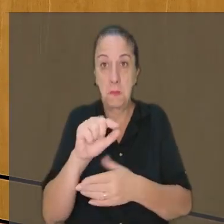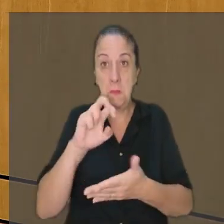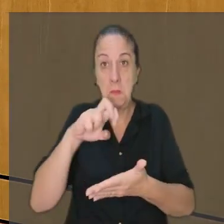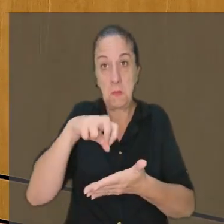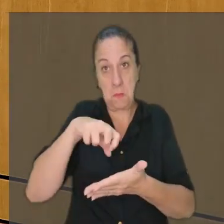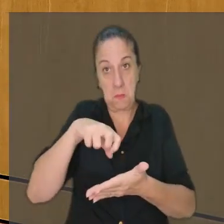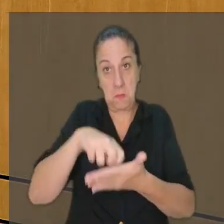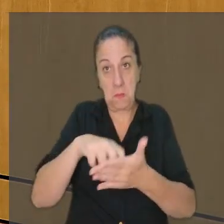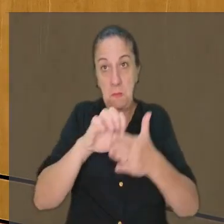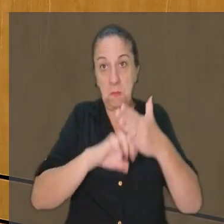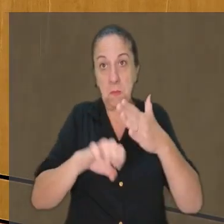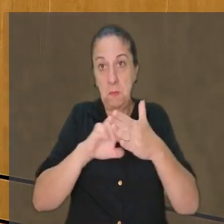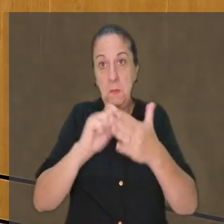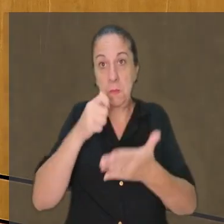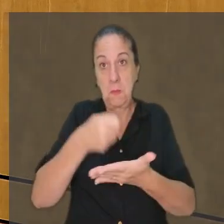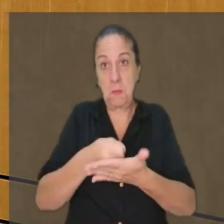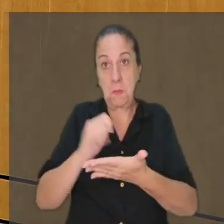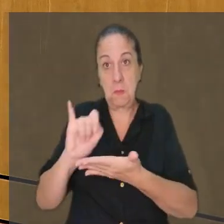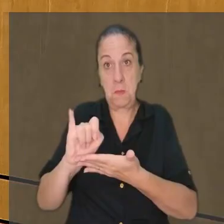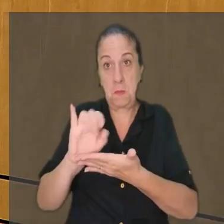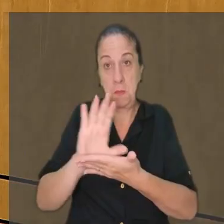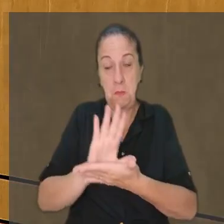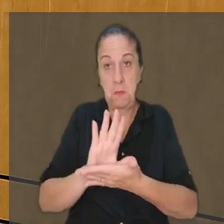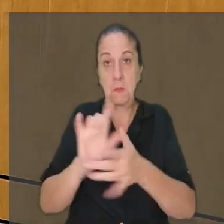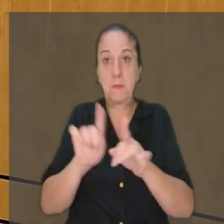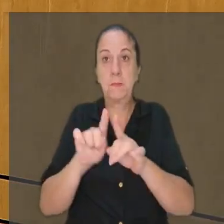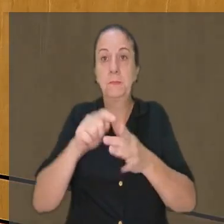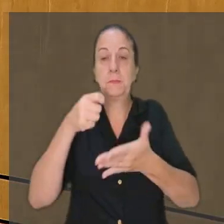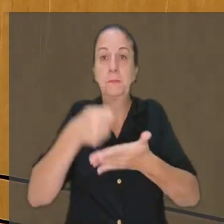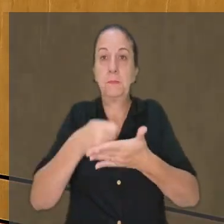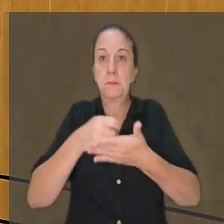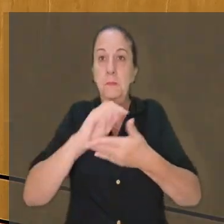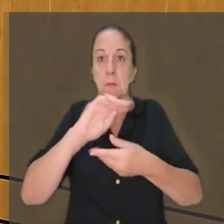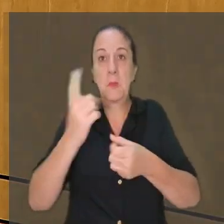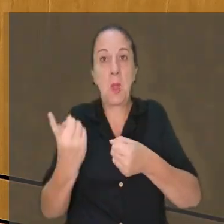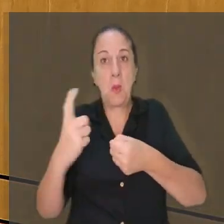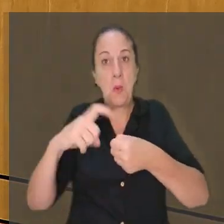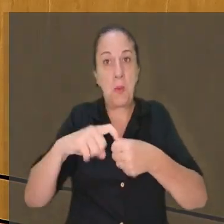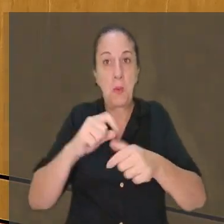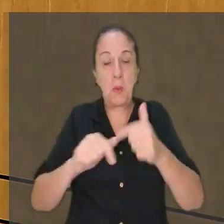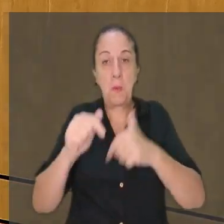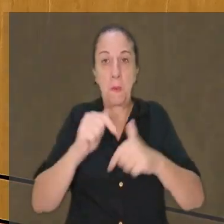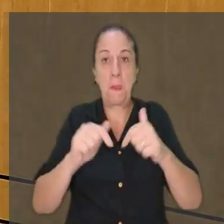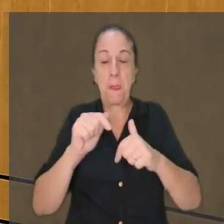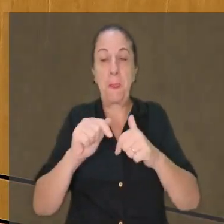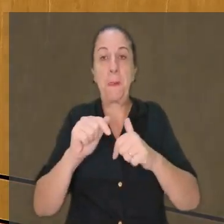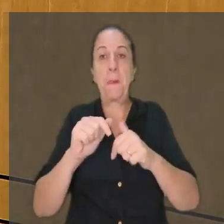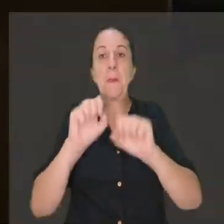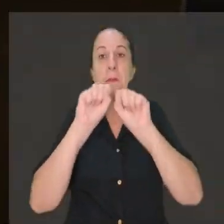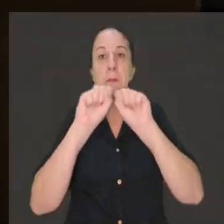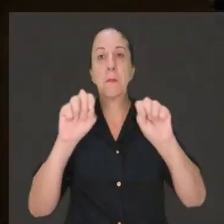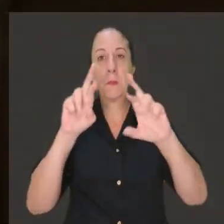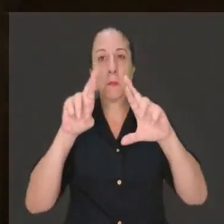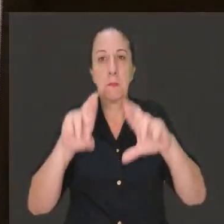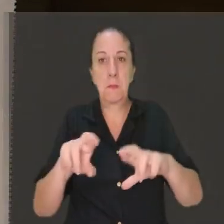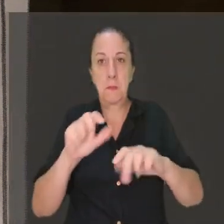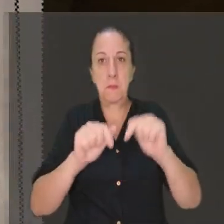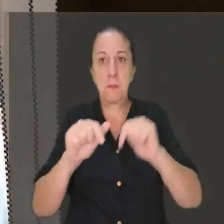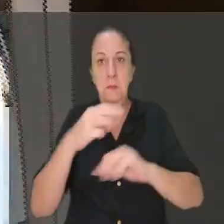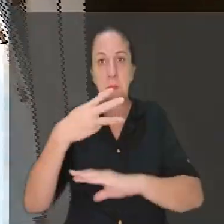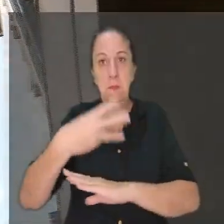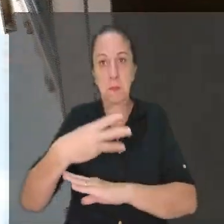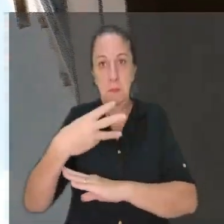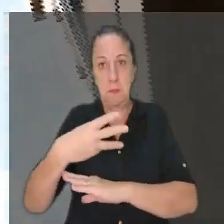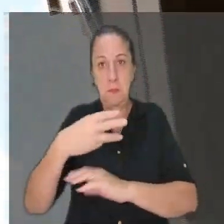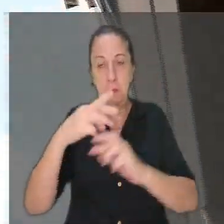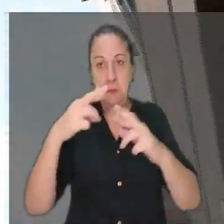grau condenou a empresa ao pagamento de indenização e também determinou a reintegração ao emprego. O Tribunal Regional do